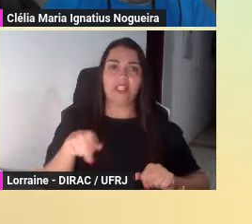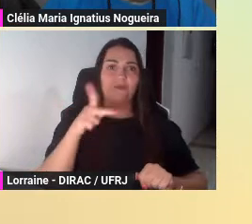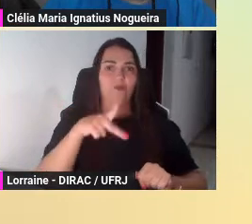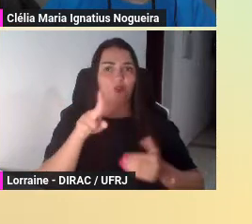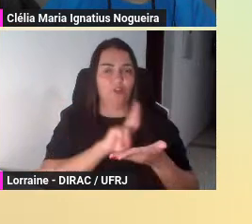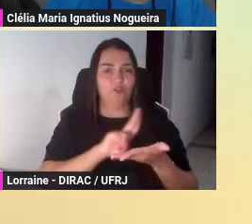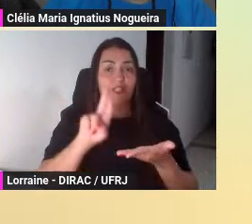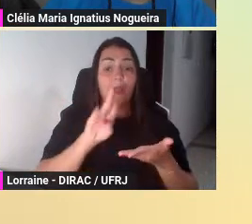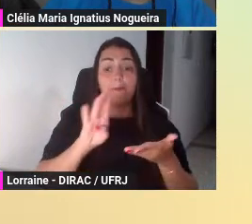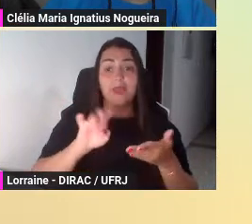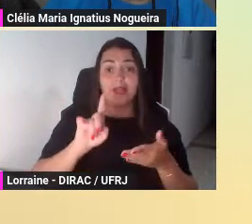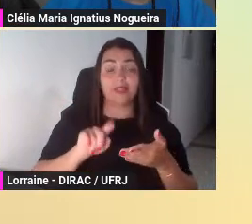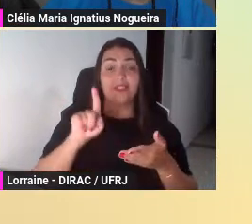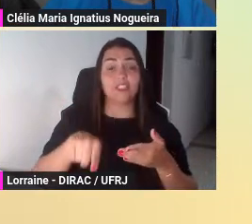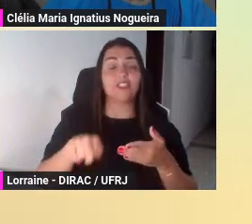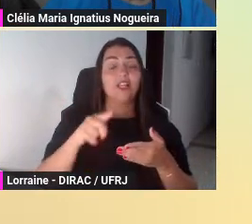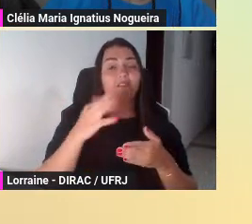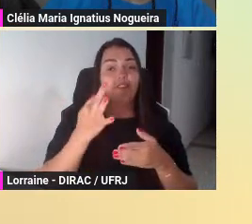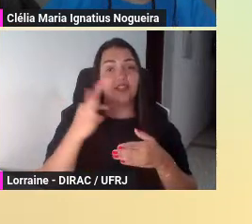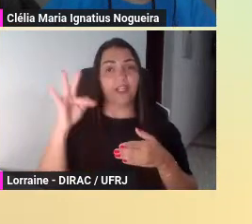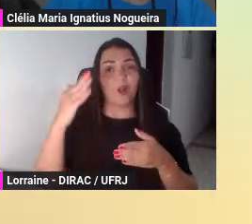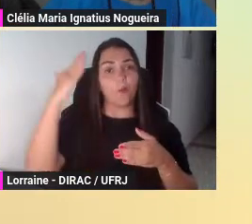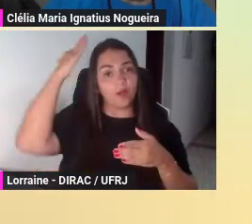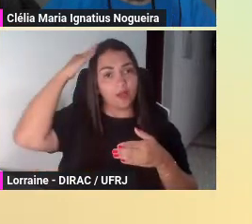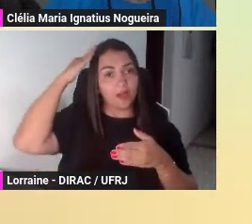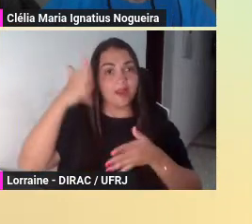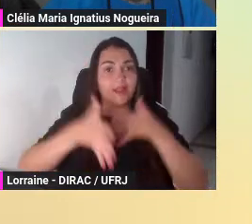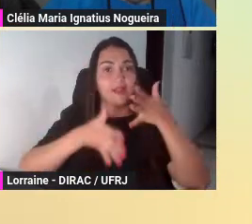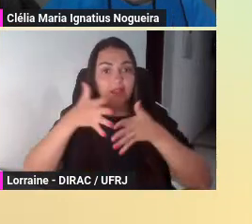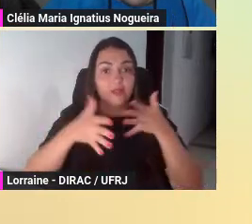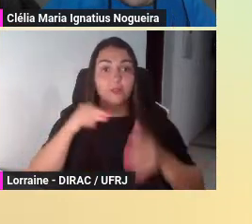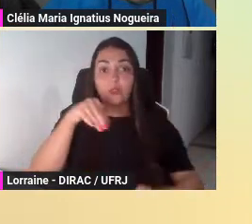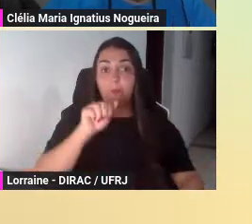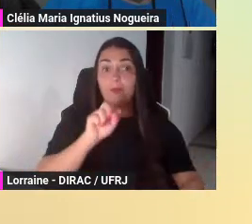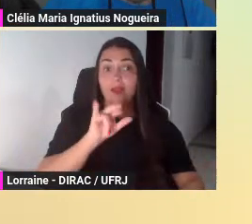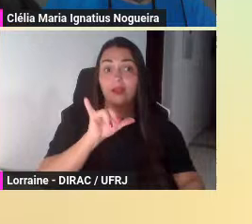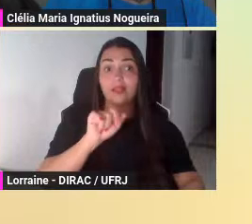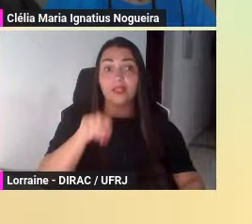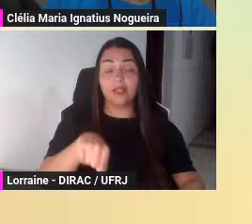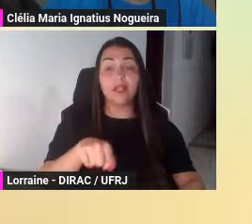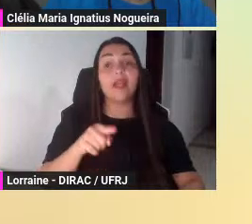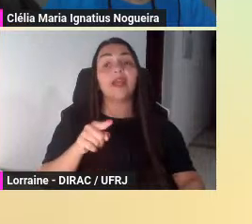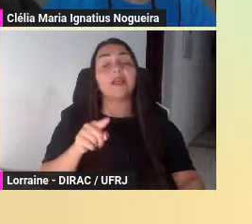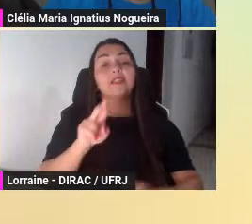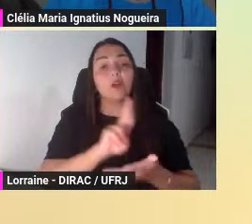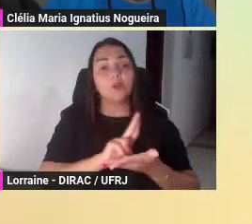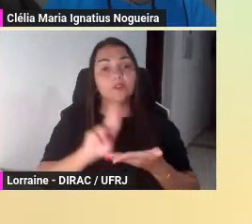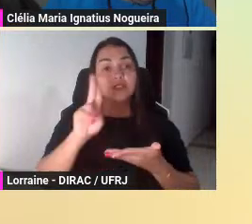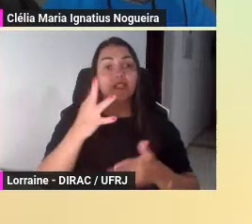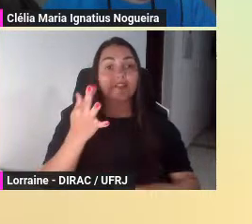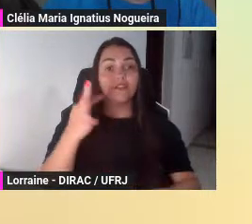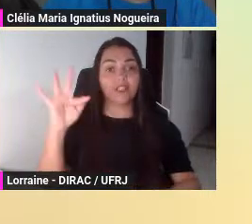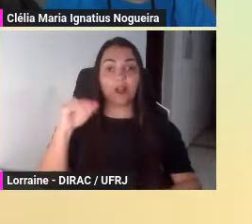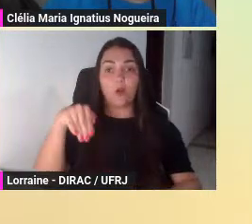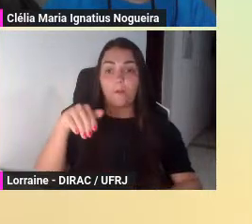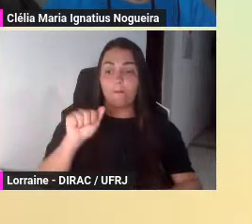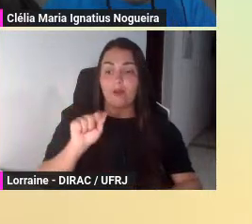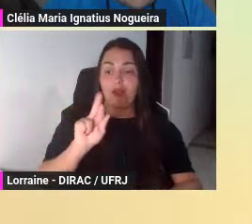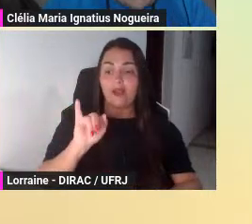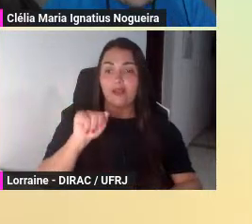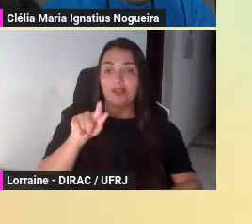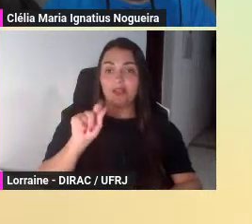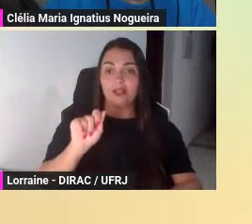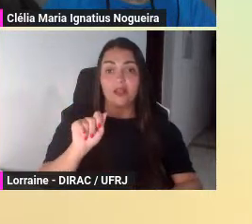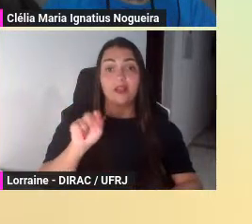Beatriz é professora da Federal do Paraná, de Libras, e a Marília, da Universidade Estadual de Maringá. As duas fizeram mestrado